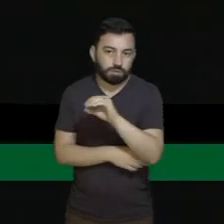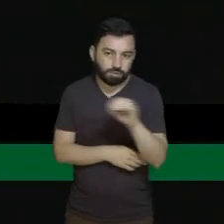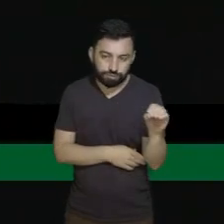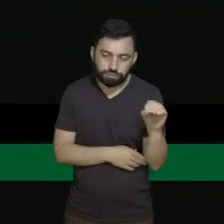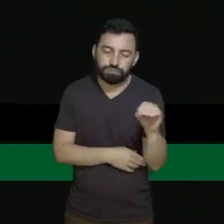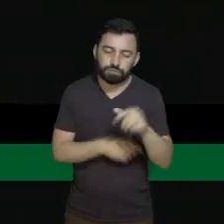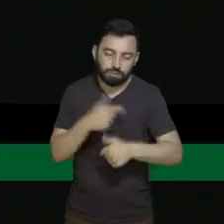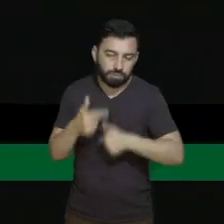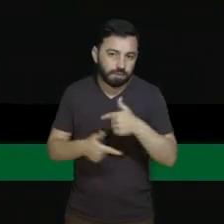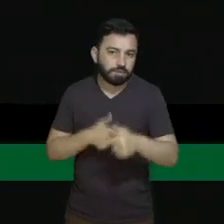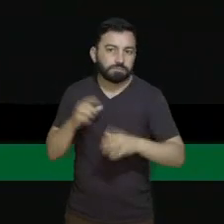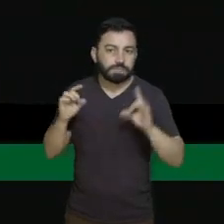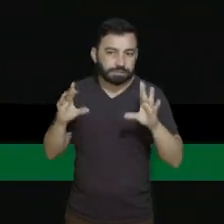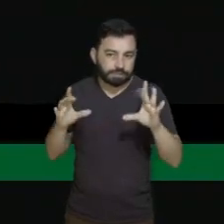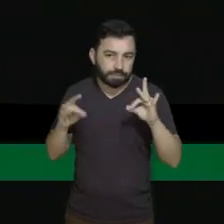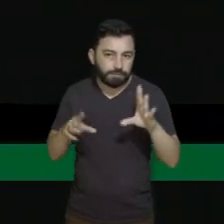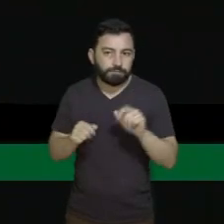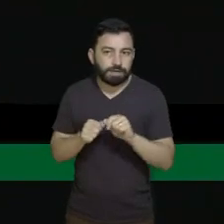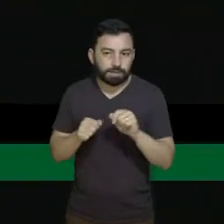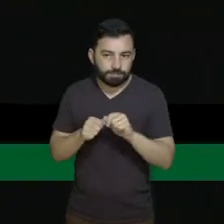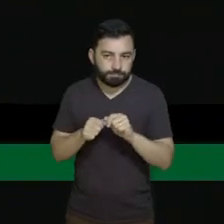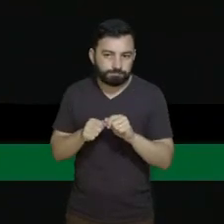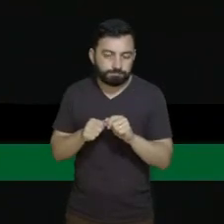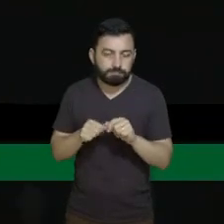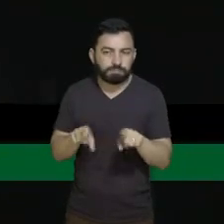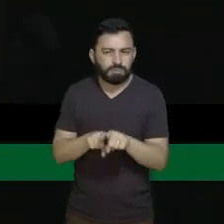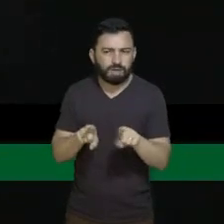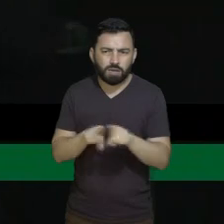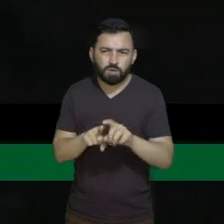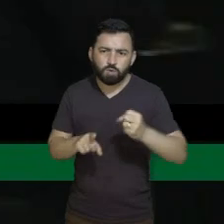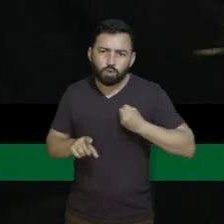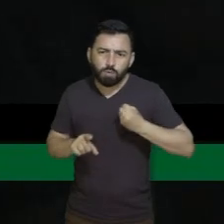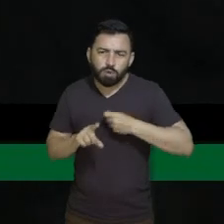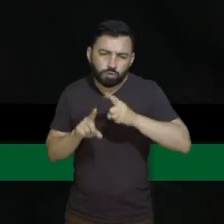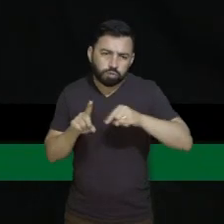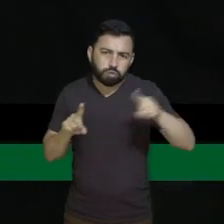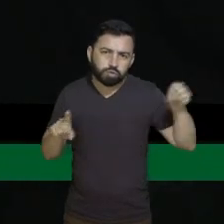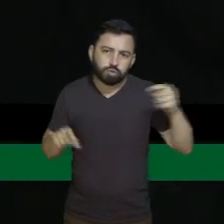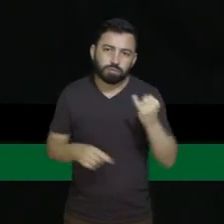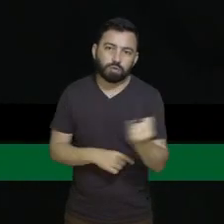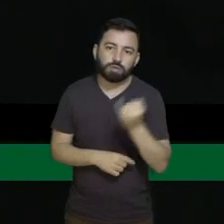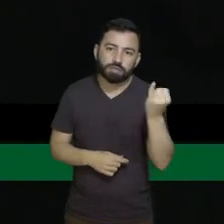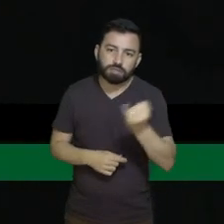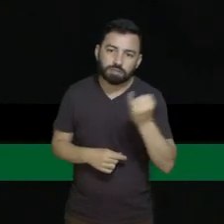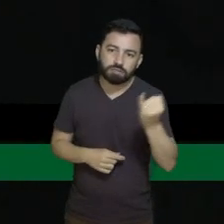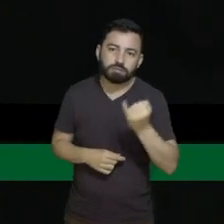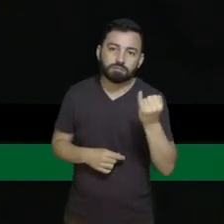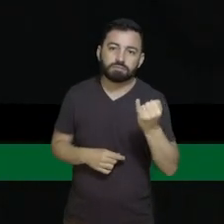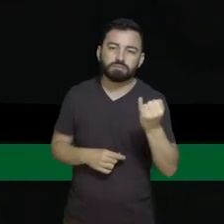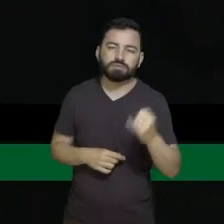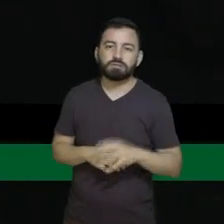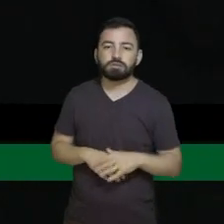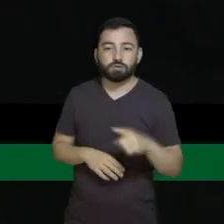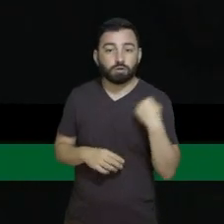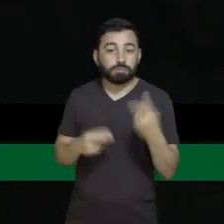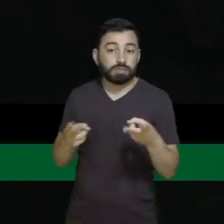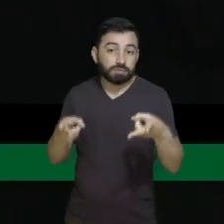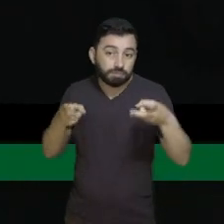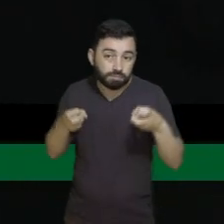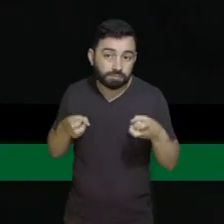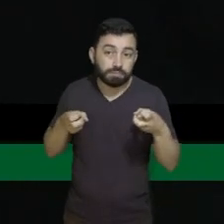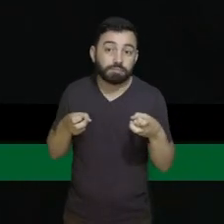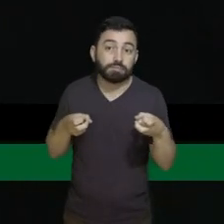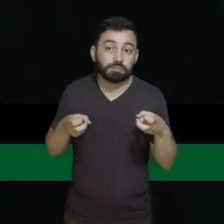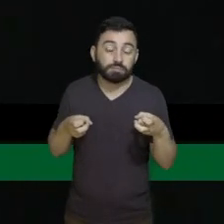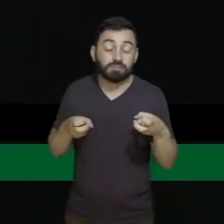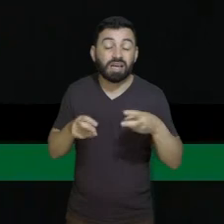fazem. Mesmo assim, com números tão importantes como esse, nós vimos os